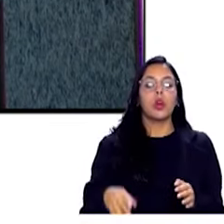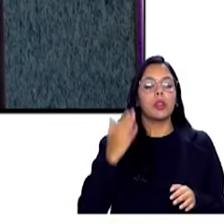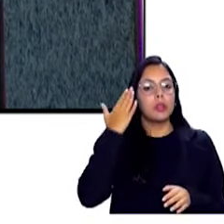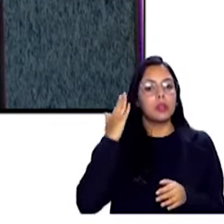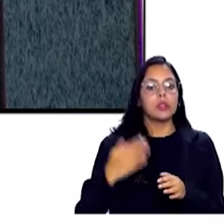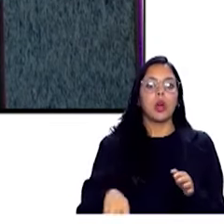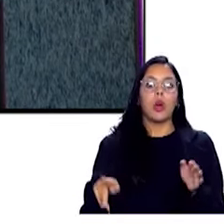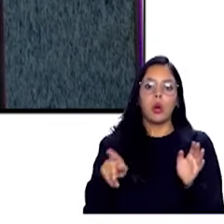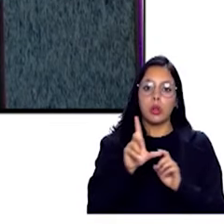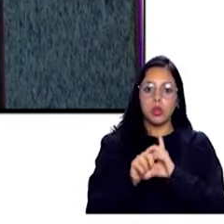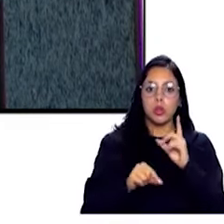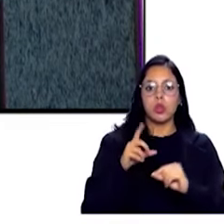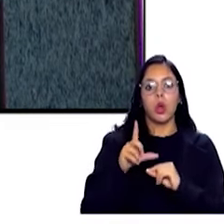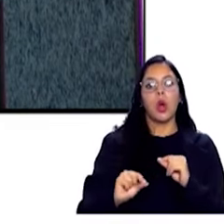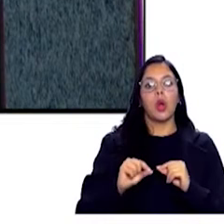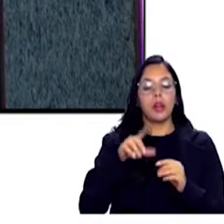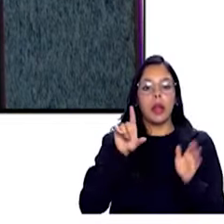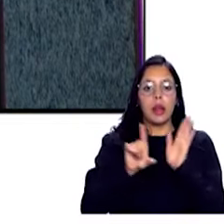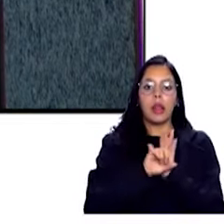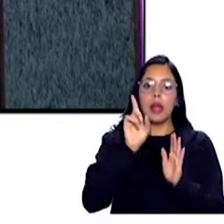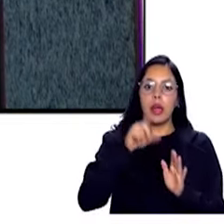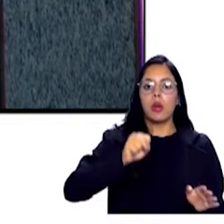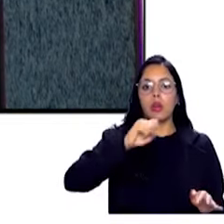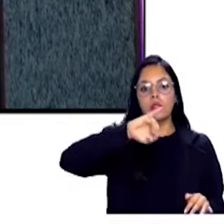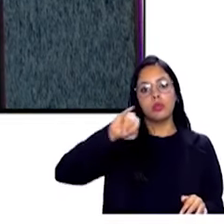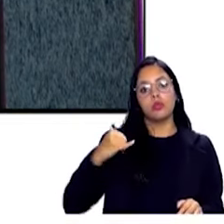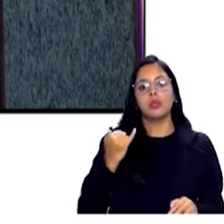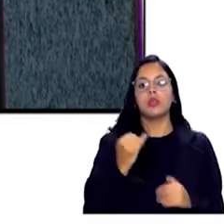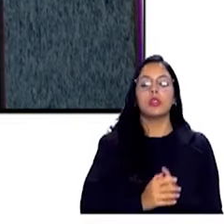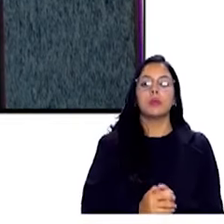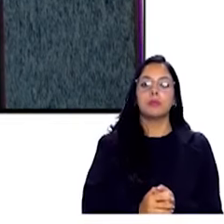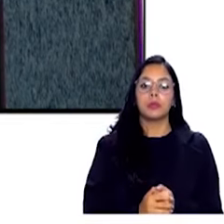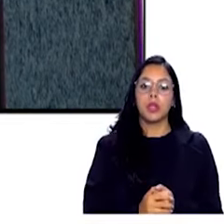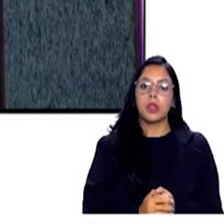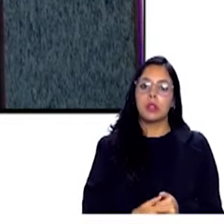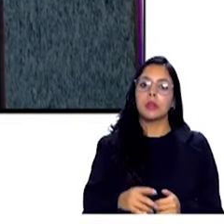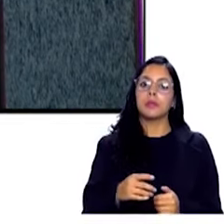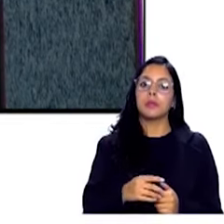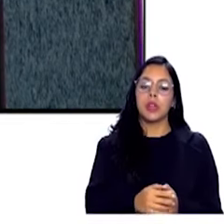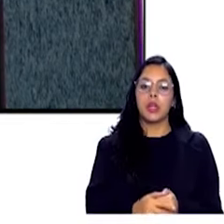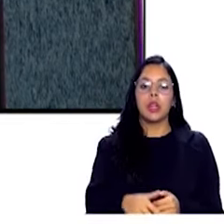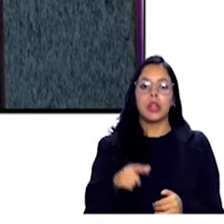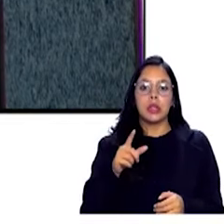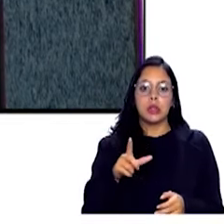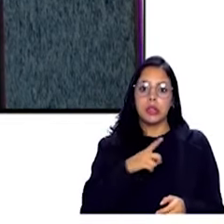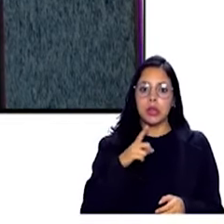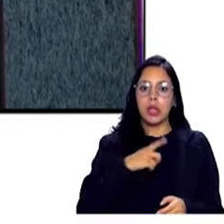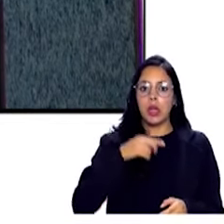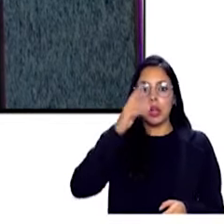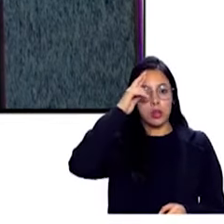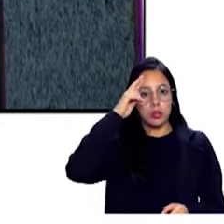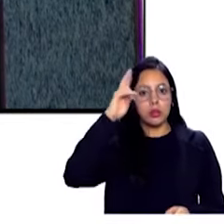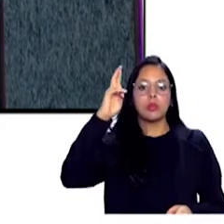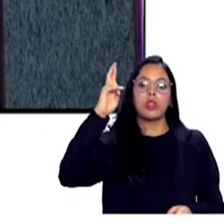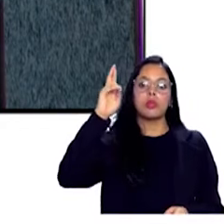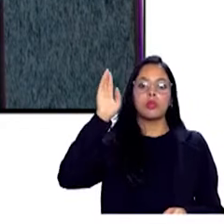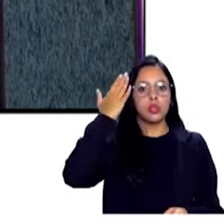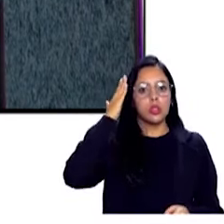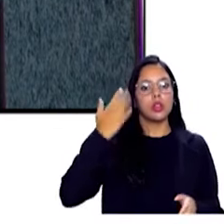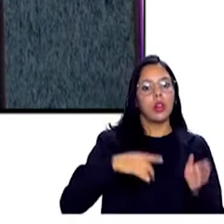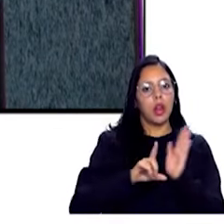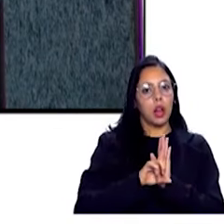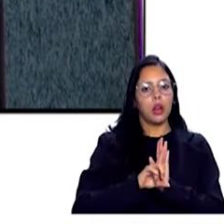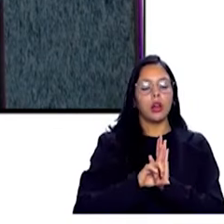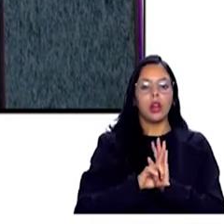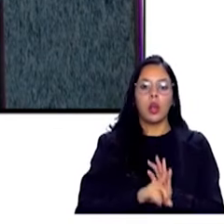o STJ segundo a constituição tem a incumbência de interpretar a lei o STF não o